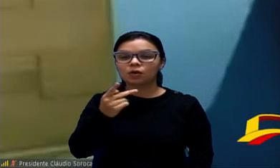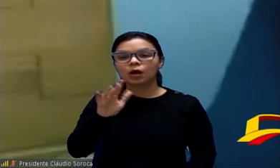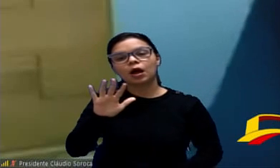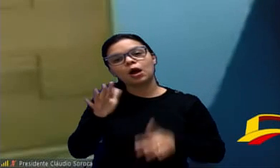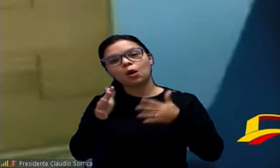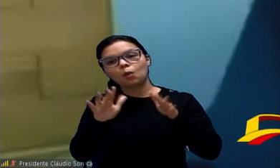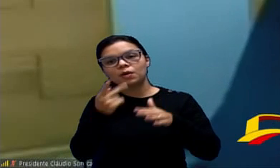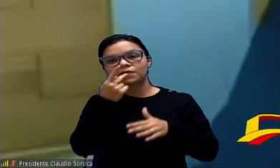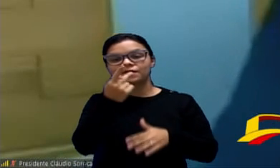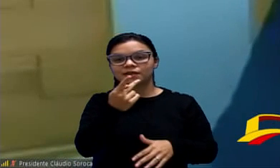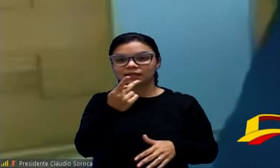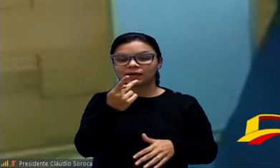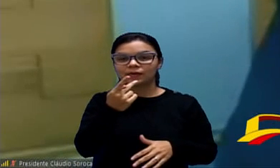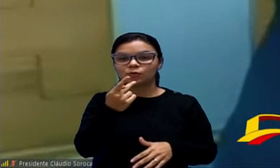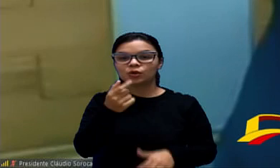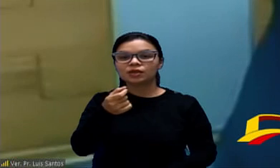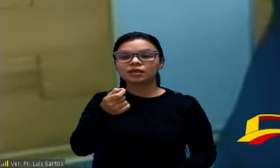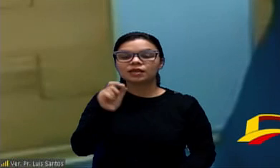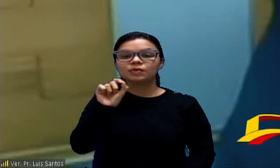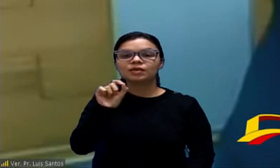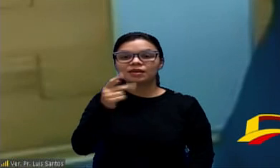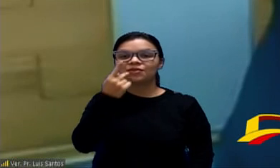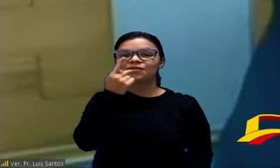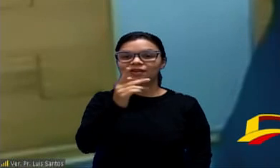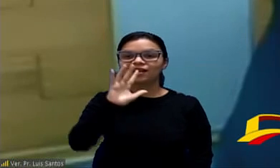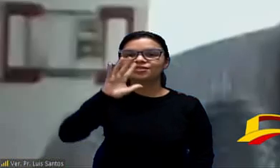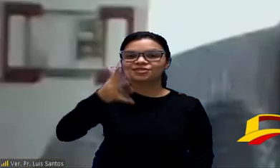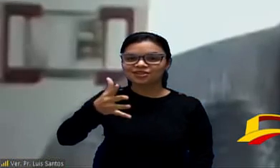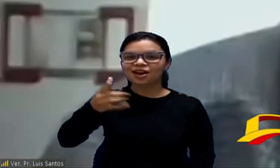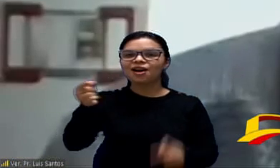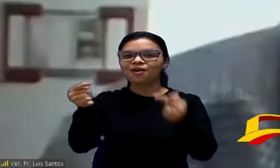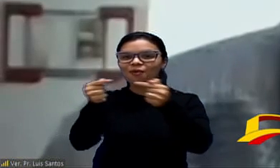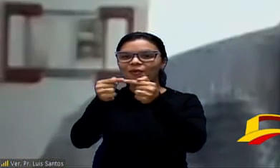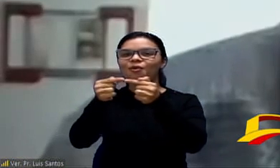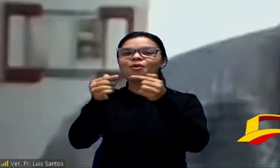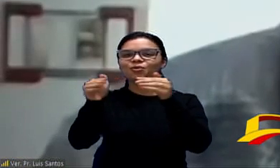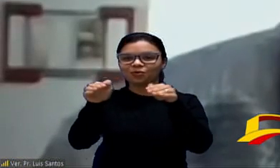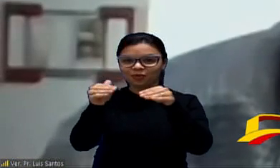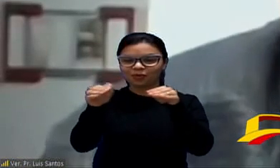algumas coisas na minha fala. Então,